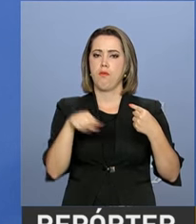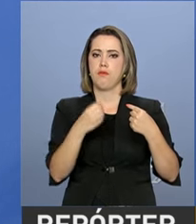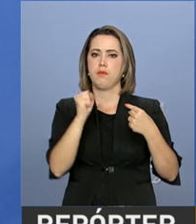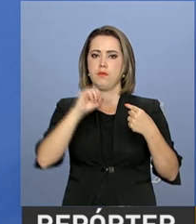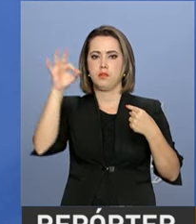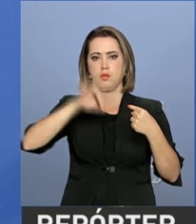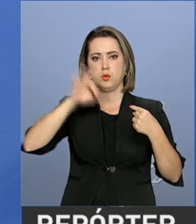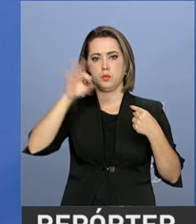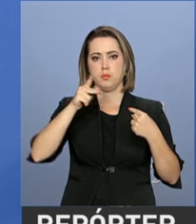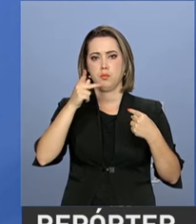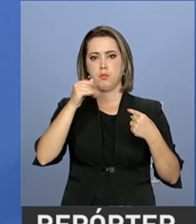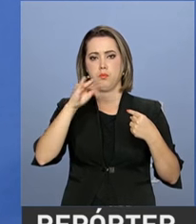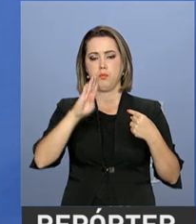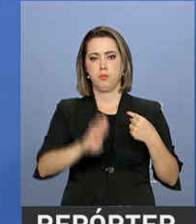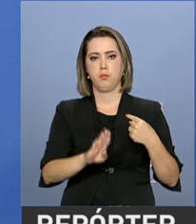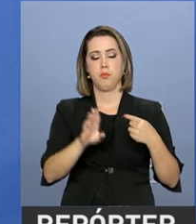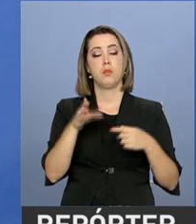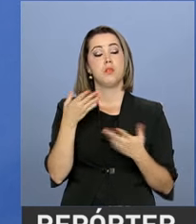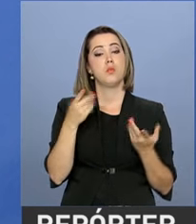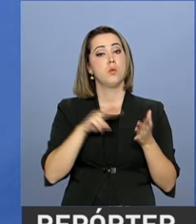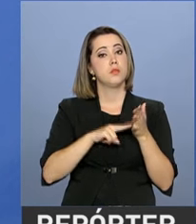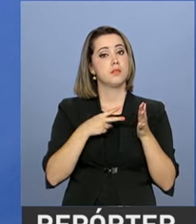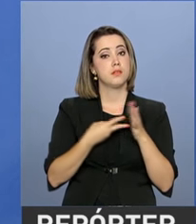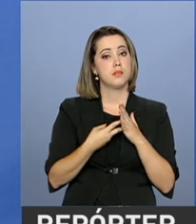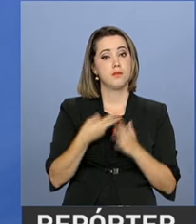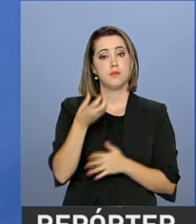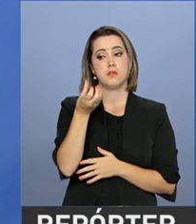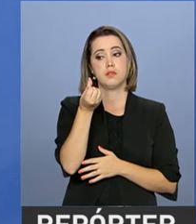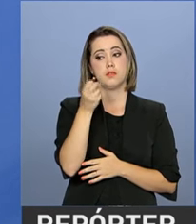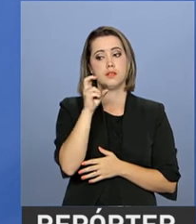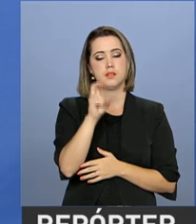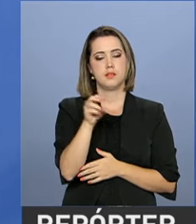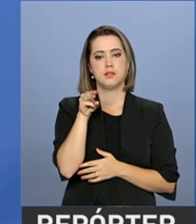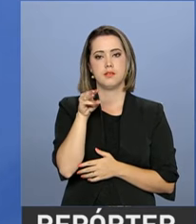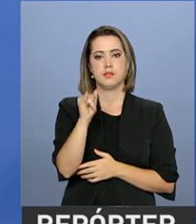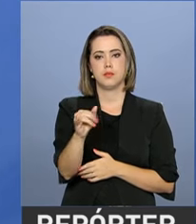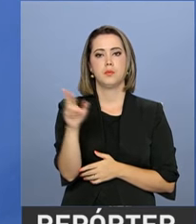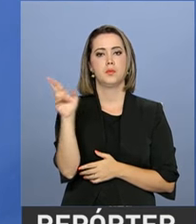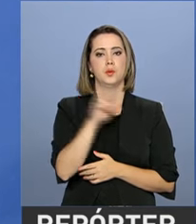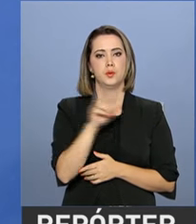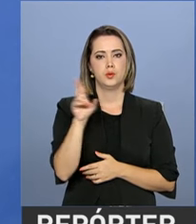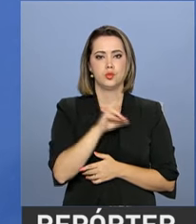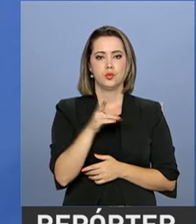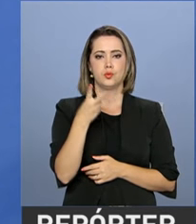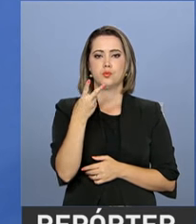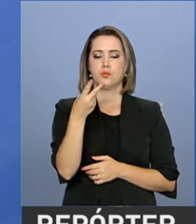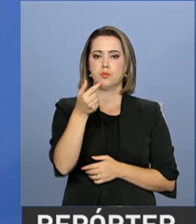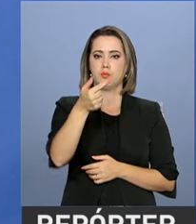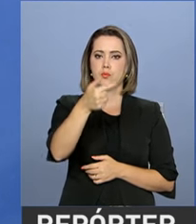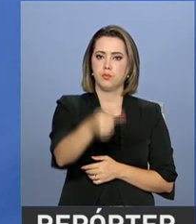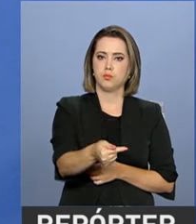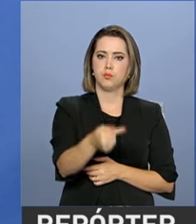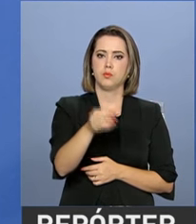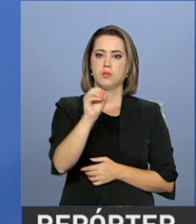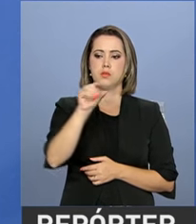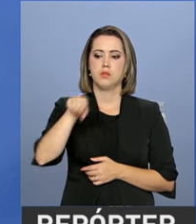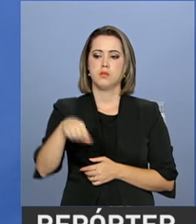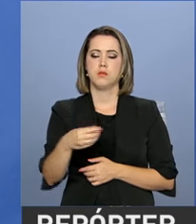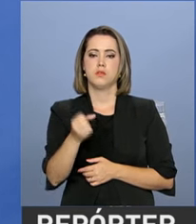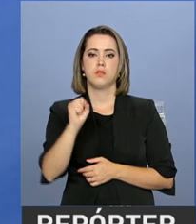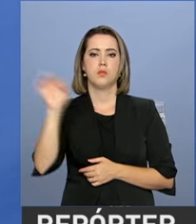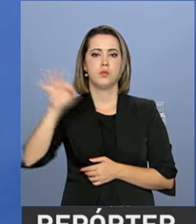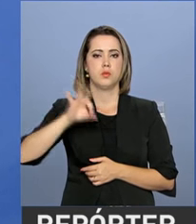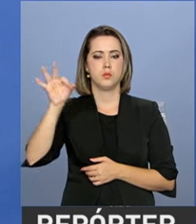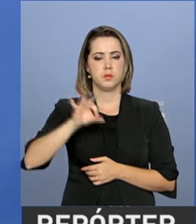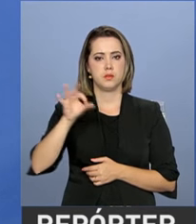1,8% do PIB, 65 bilhões de reais de déficit para 2017, 0,8% do PIB, e